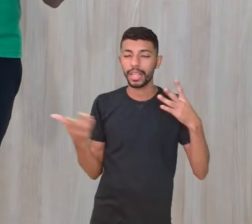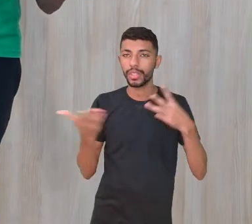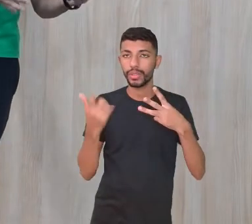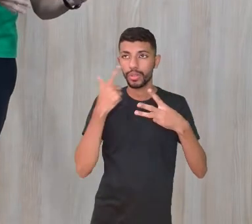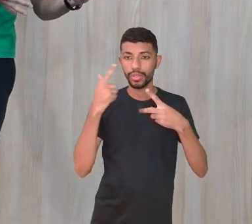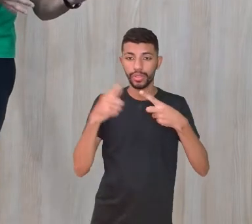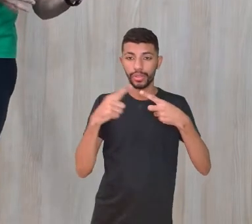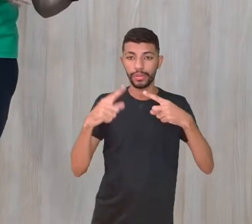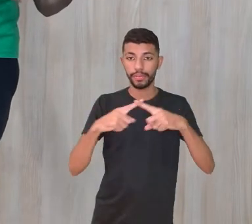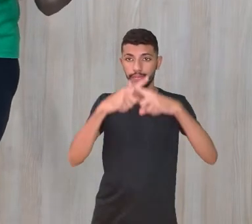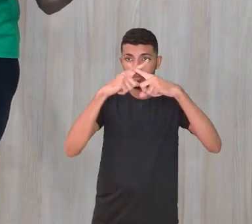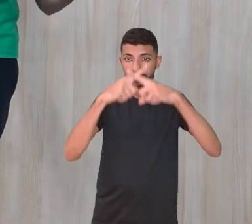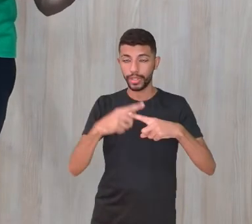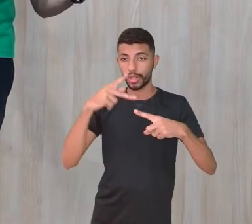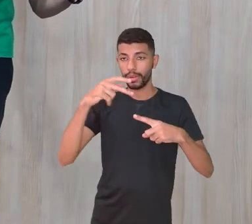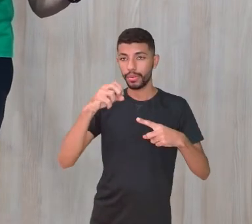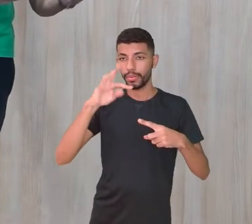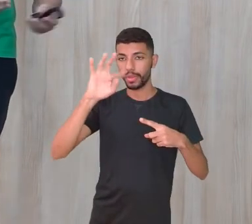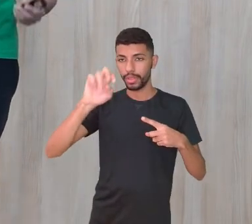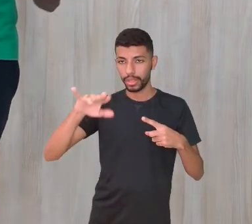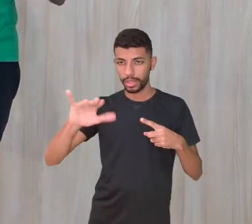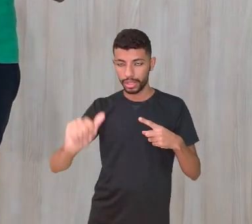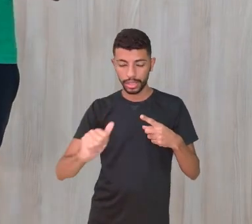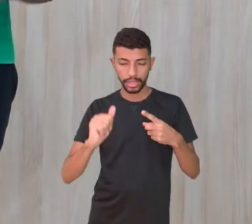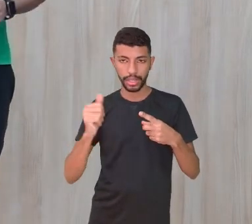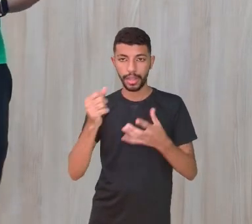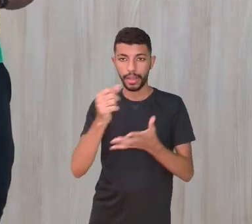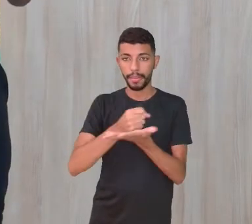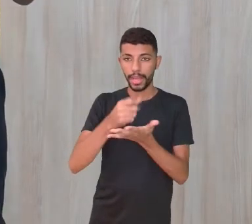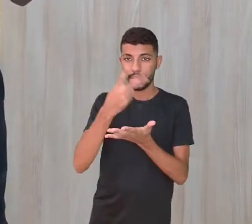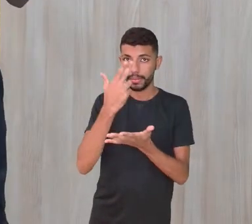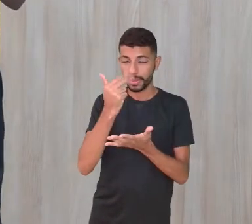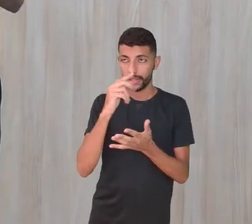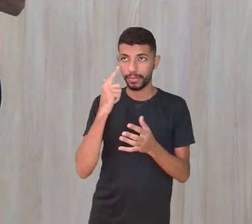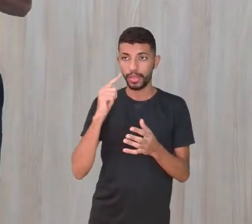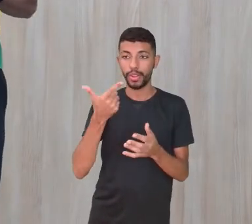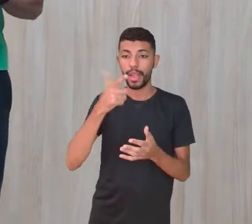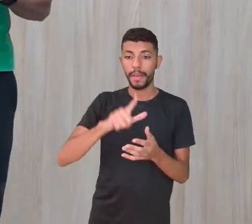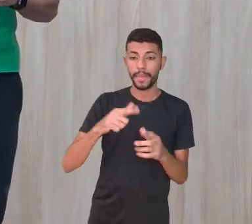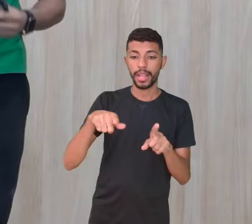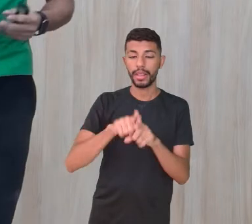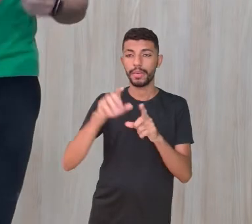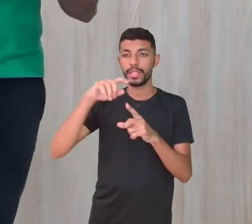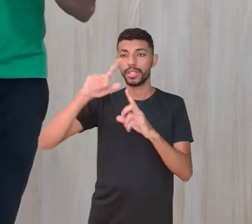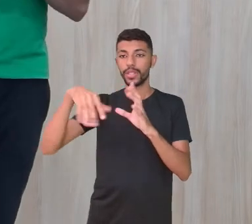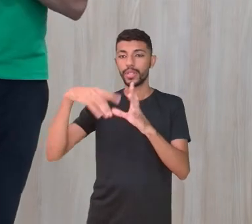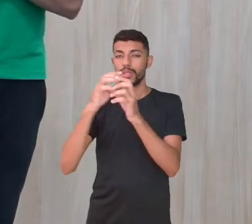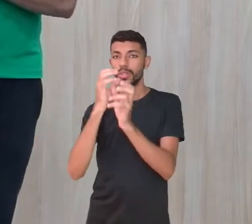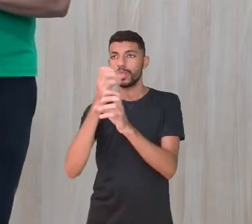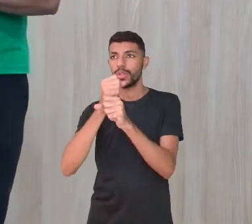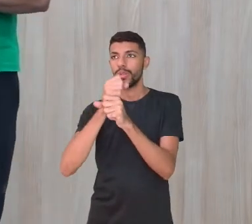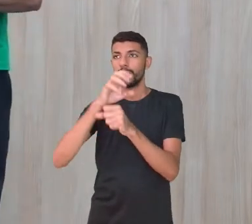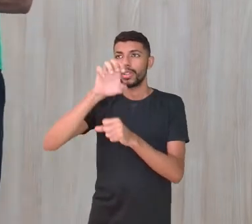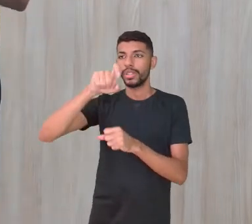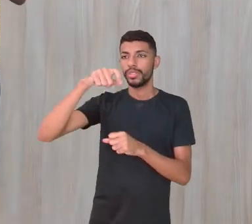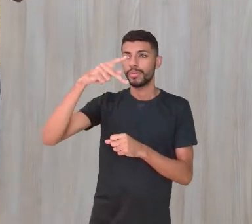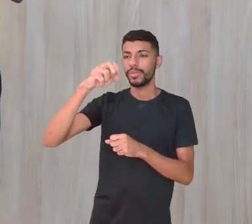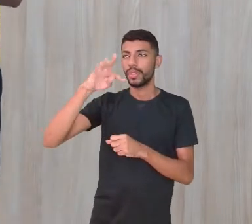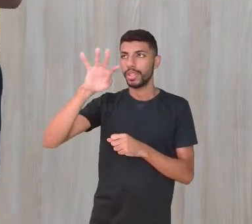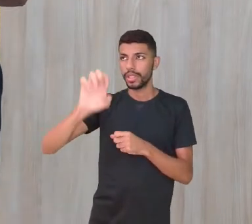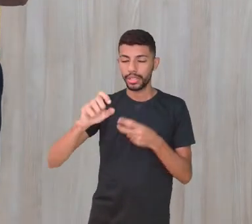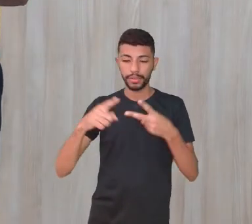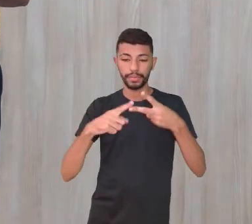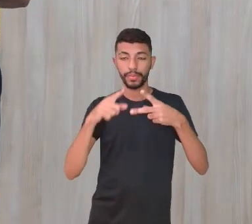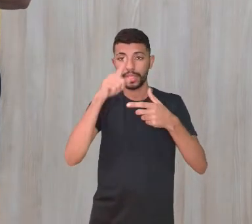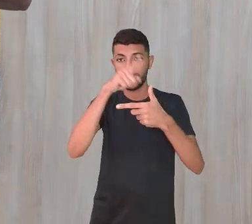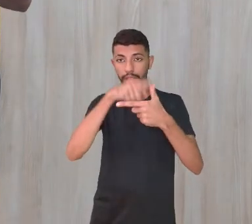Na multiplicação de potência de mesma base, a gente repete a base e soma os expoentes. Na divisão, a gente repete